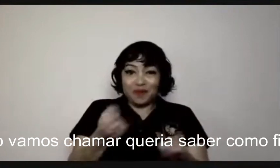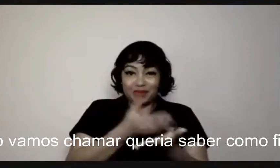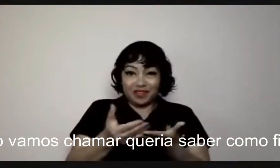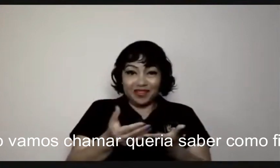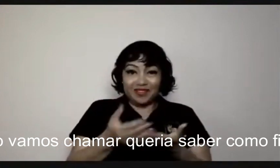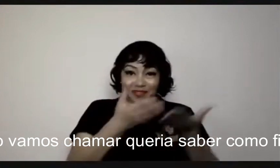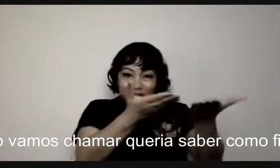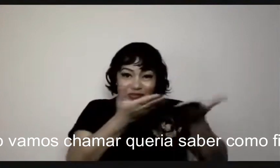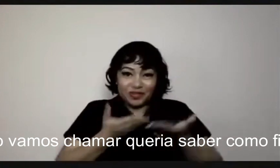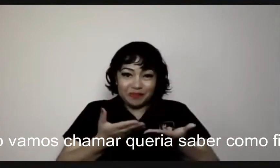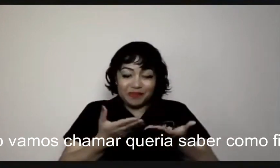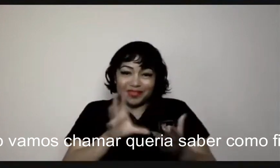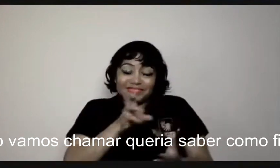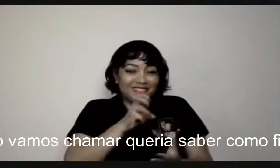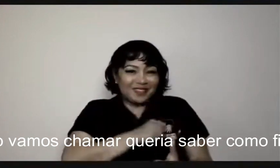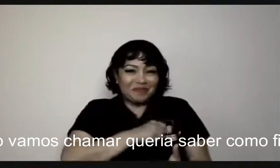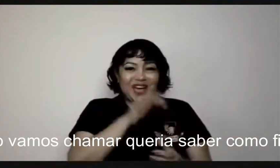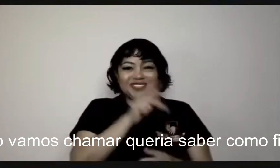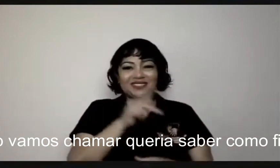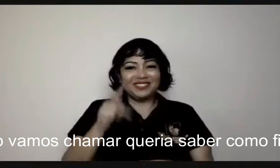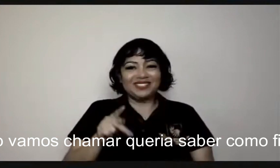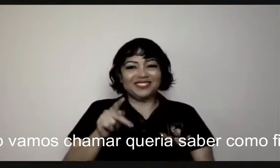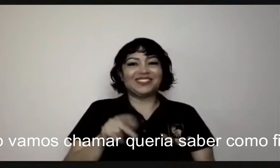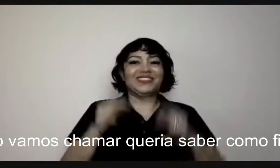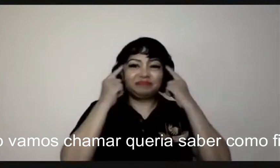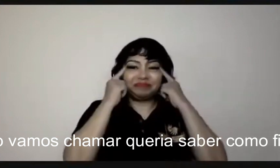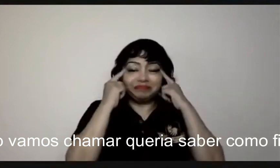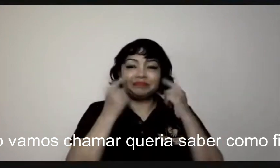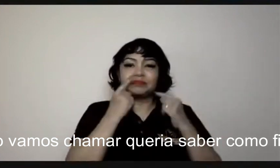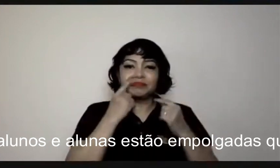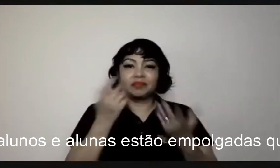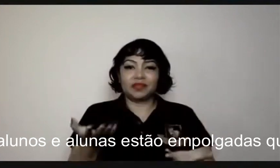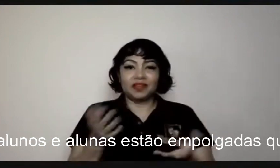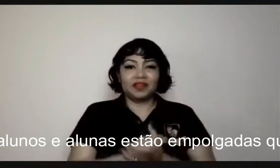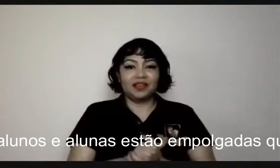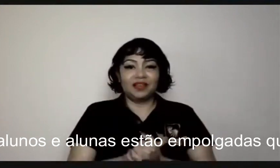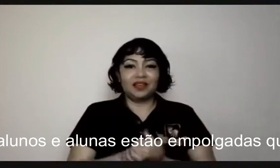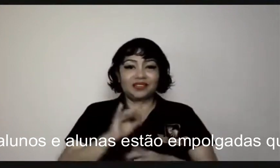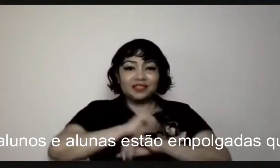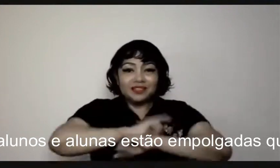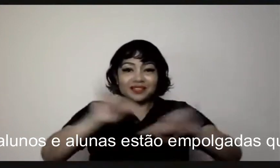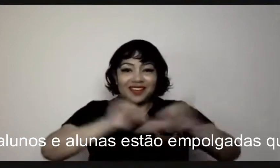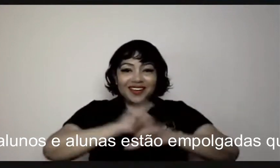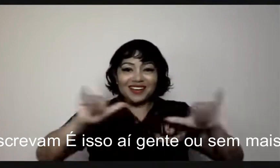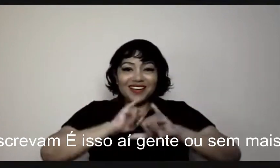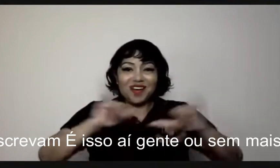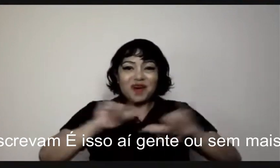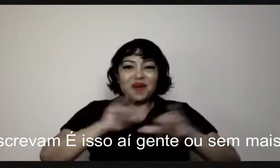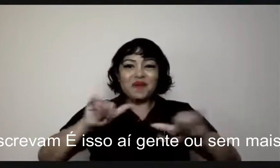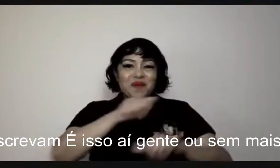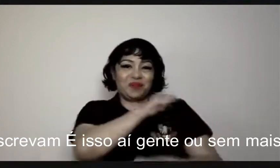chamar, querida Fabi. nossa Lento professora querida. Secreto diz que comunicou os alunos e alunas estão empolgados. Que